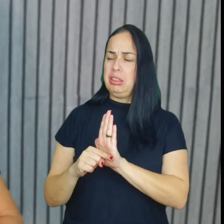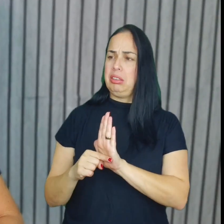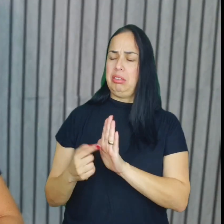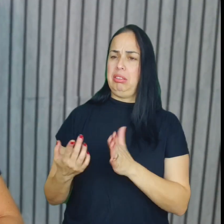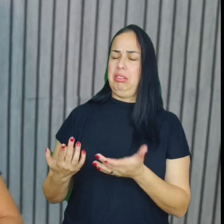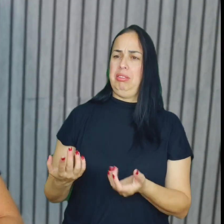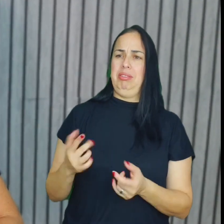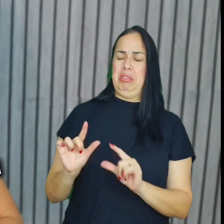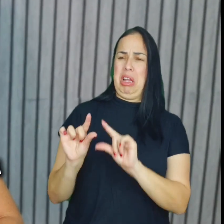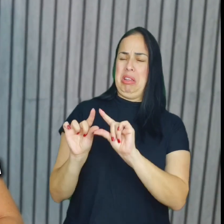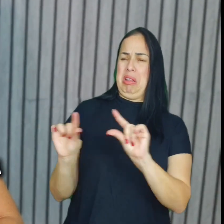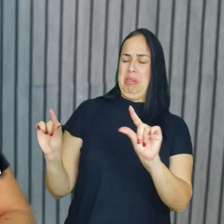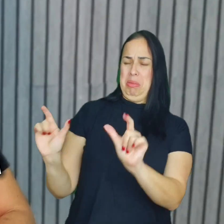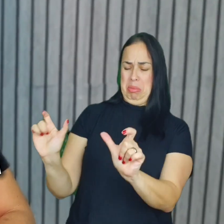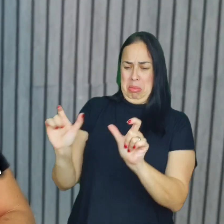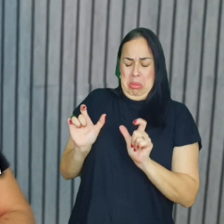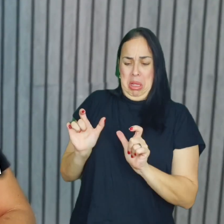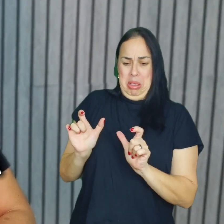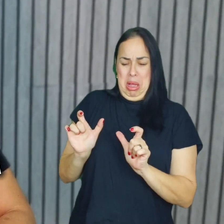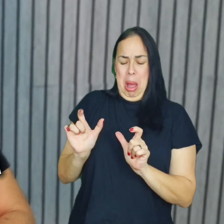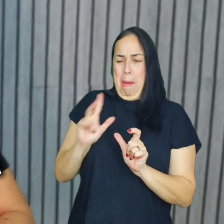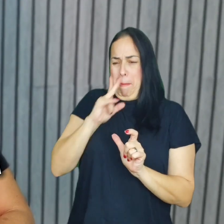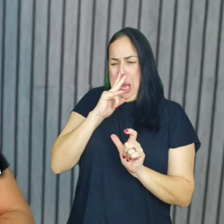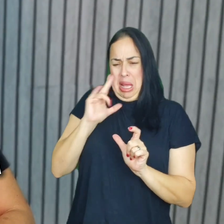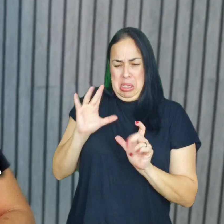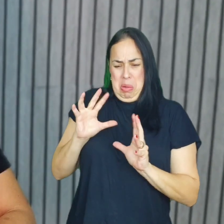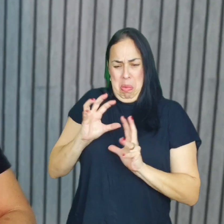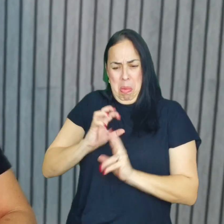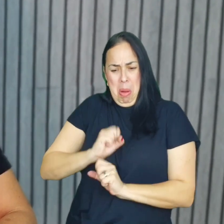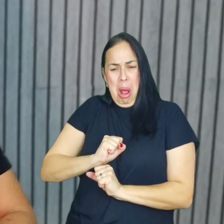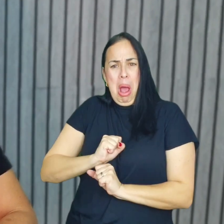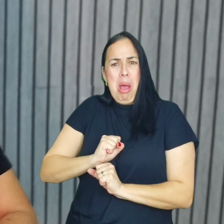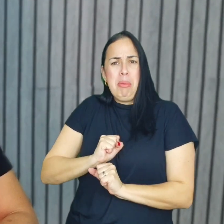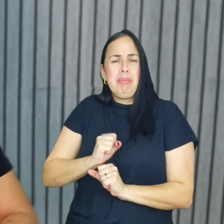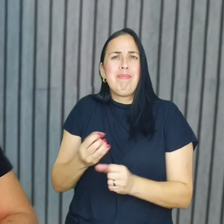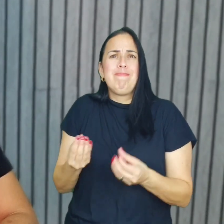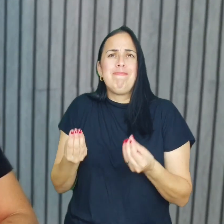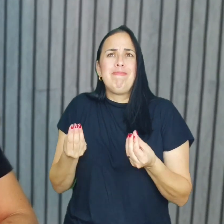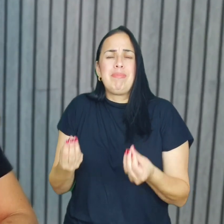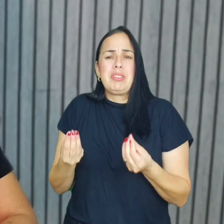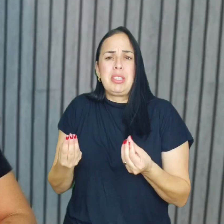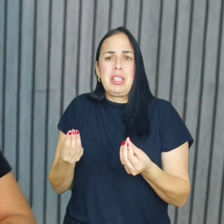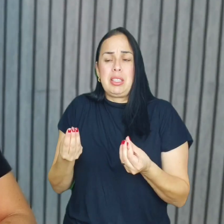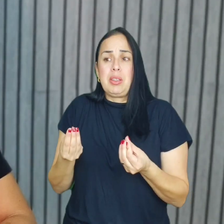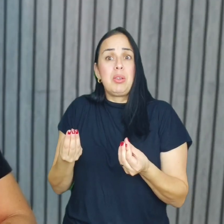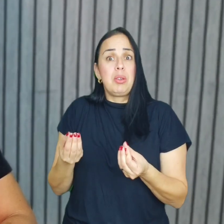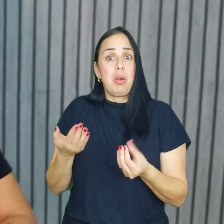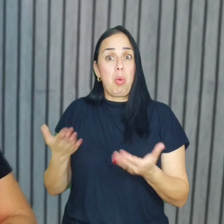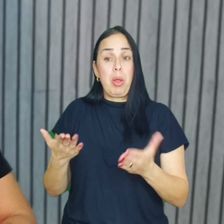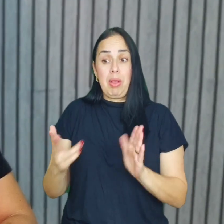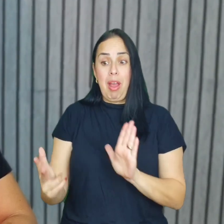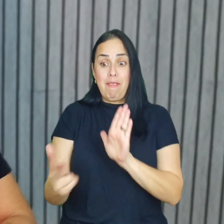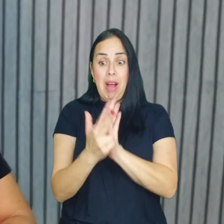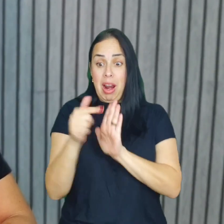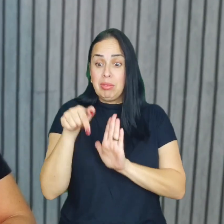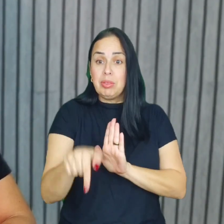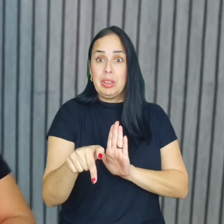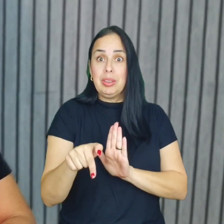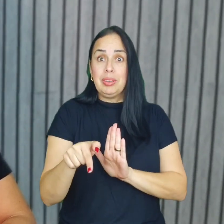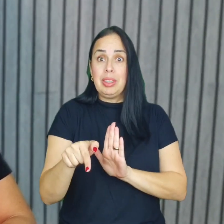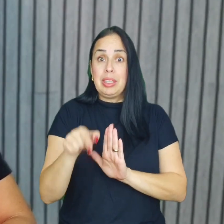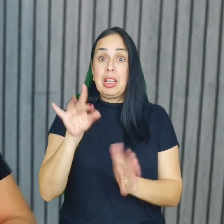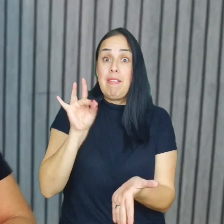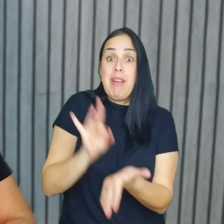filho? Eu levei aquela frase como uma escuridão, porque tipo assim, quando eu falo